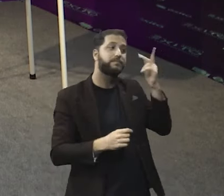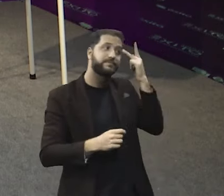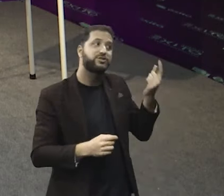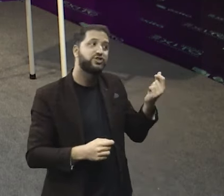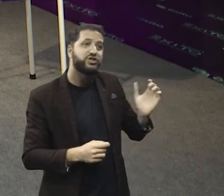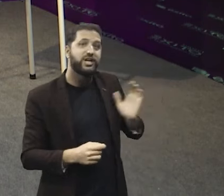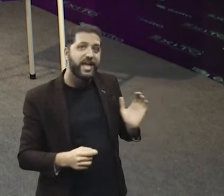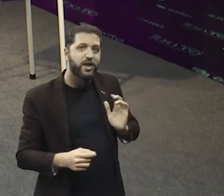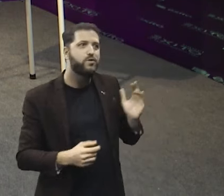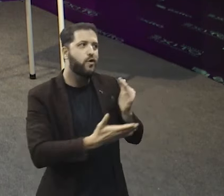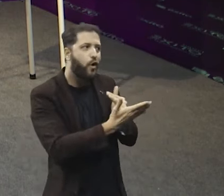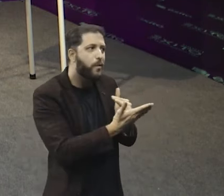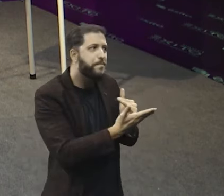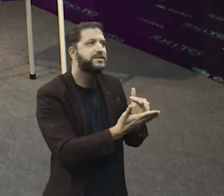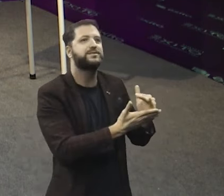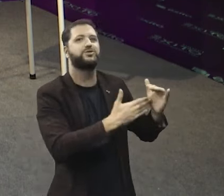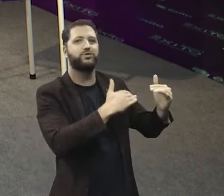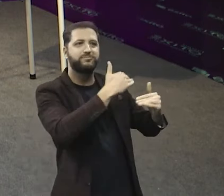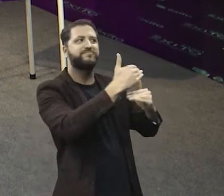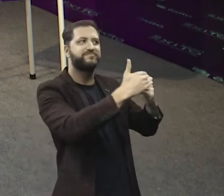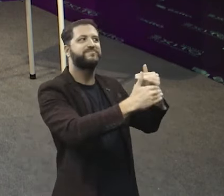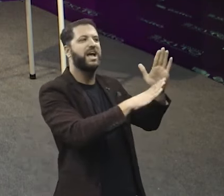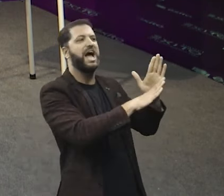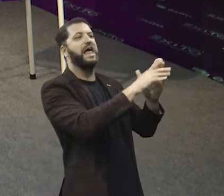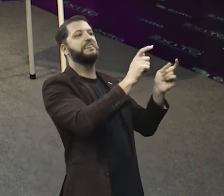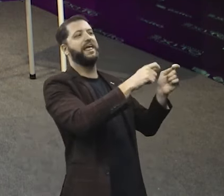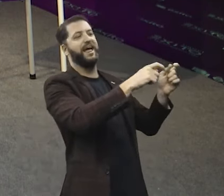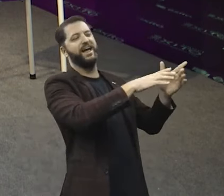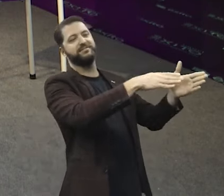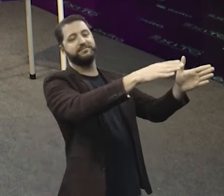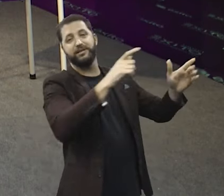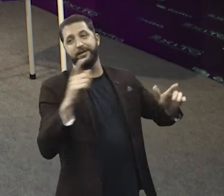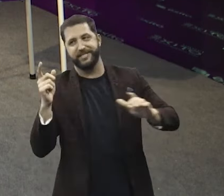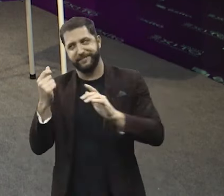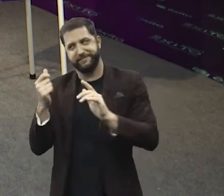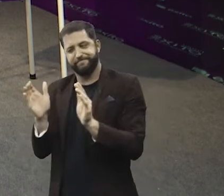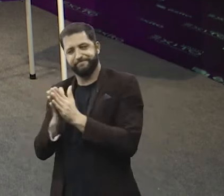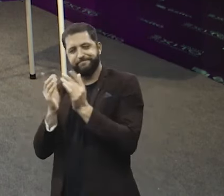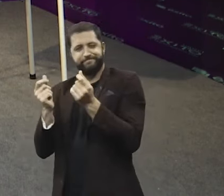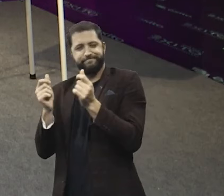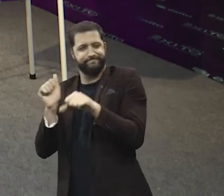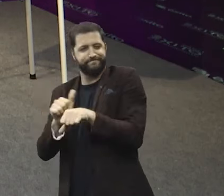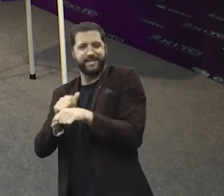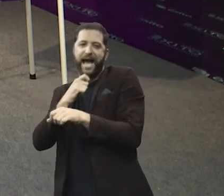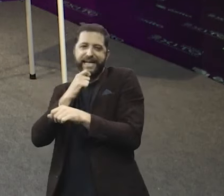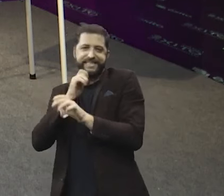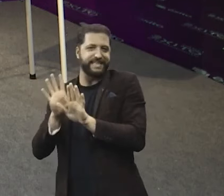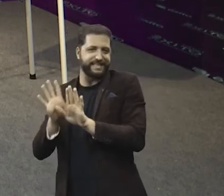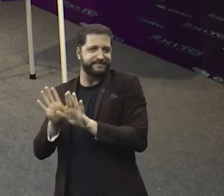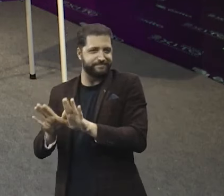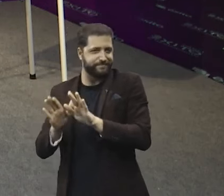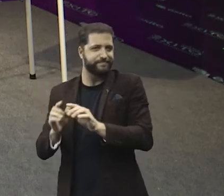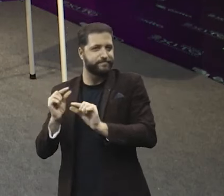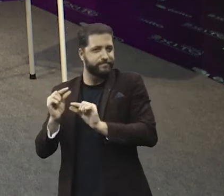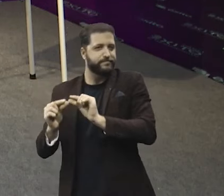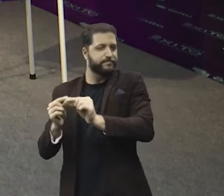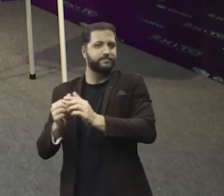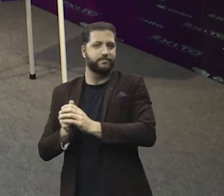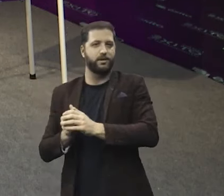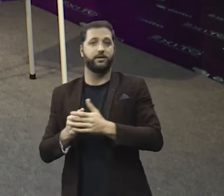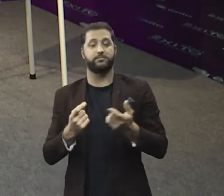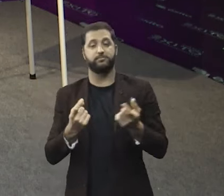comprando esses lotes fazendo o blockchain eh e fazendo a parte toda da criptomoeda Então tá chegando em